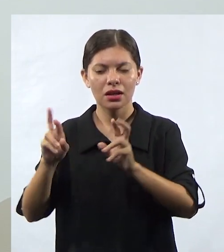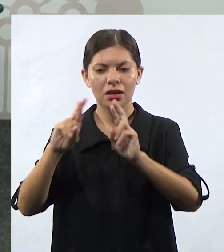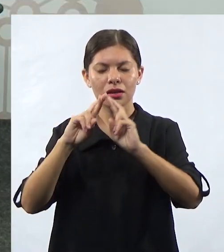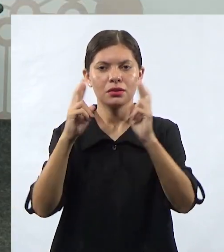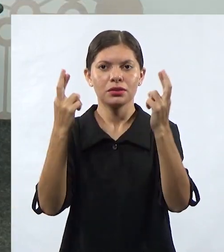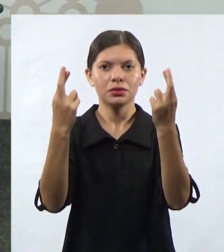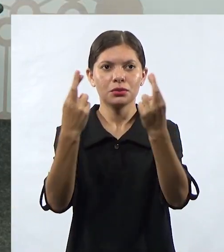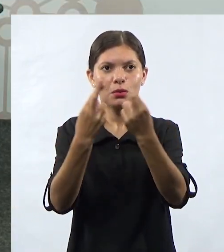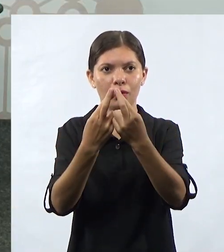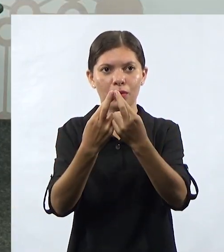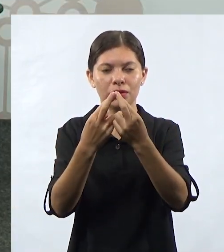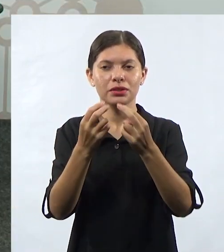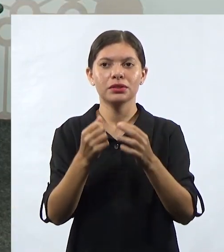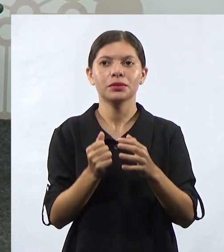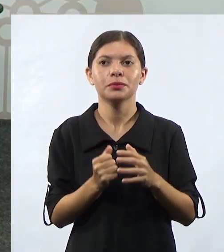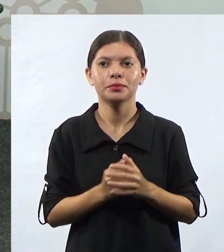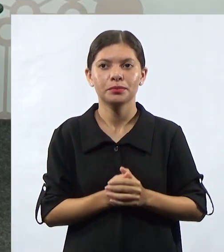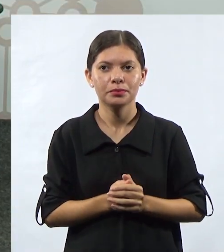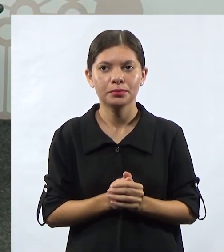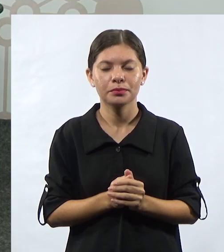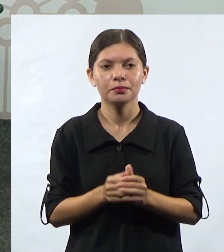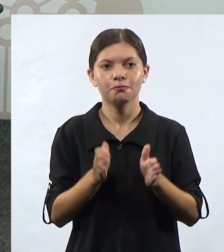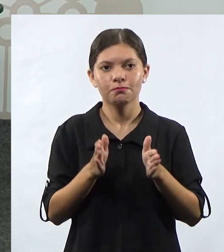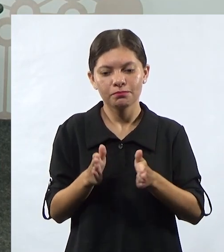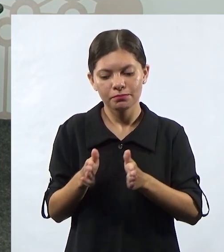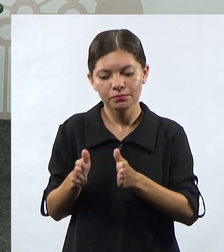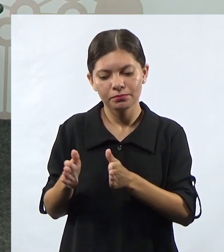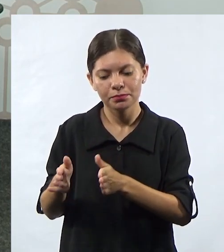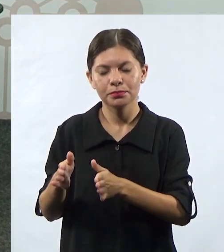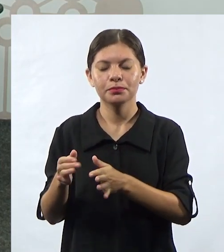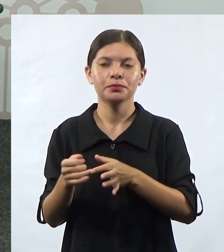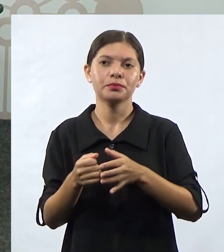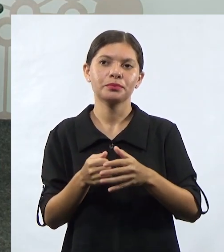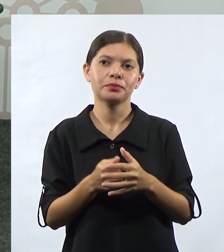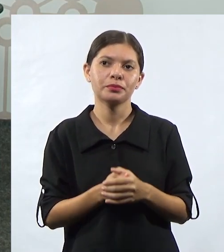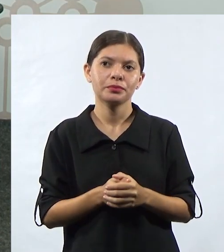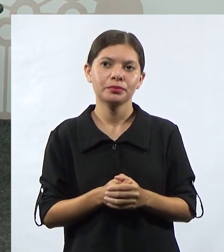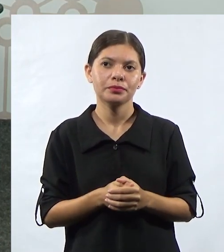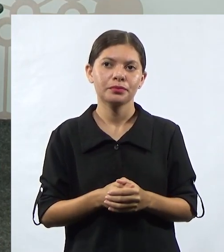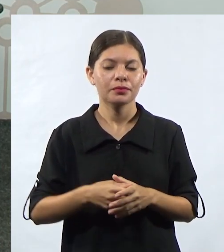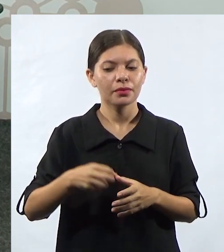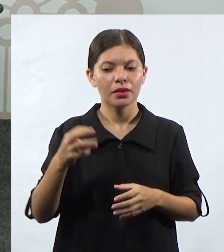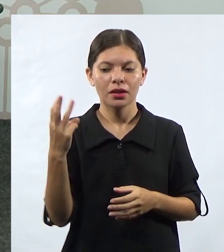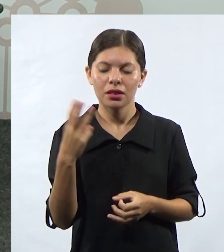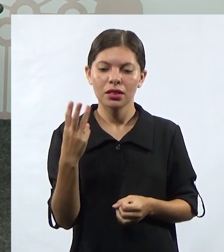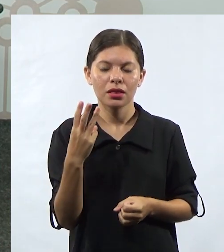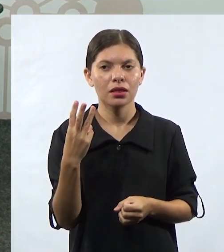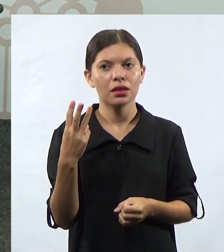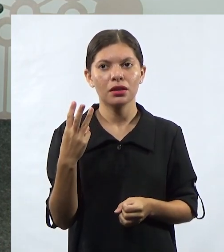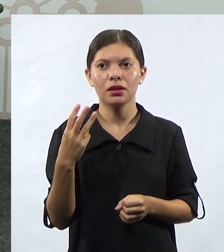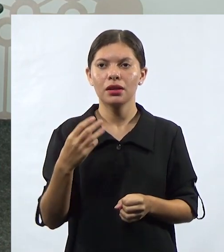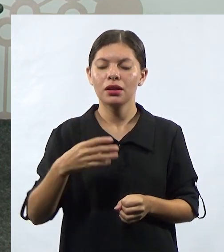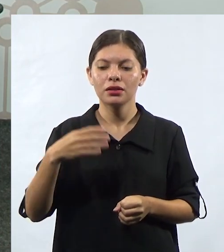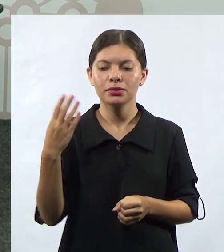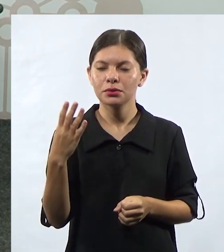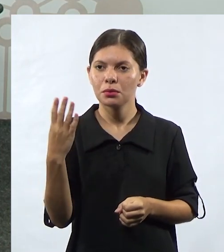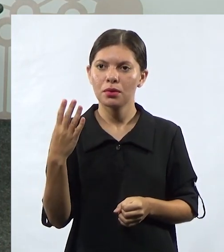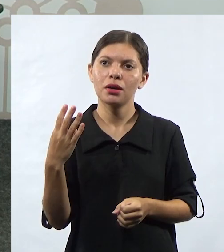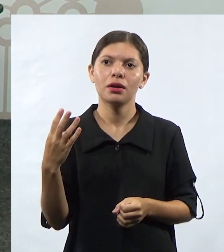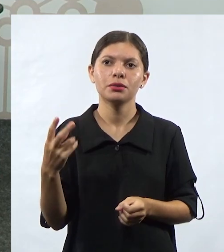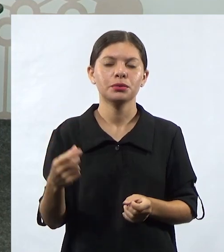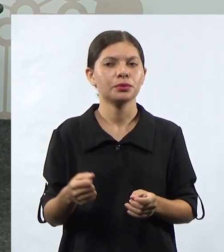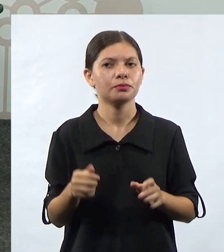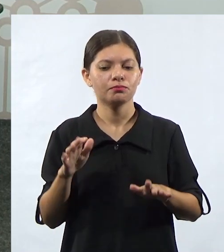posso dividir. Você pode dividir os encontros. Então, você pode fazer 3 encontros, 4 encontros. Aí vai depender